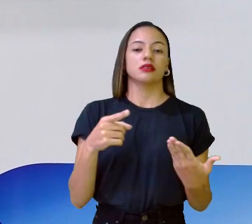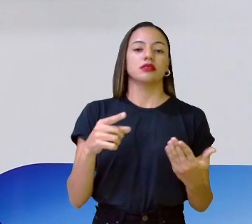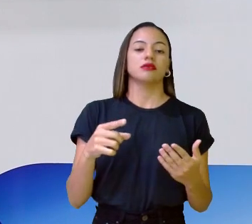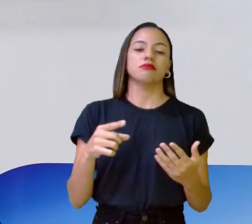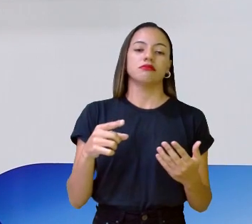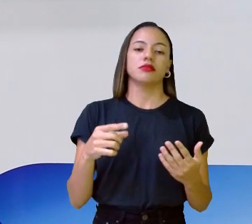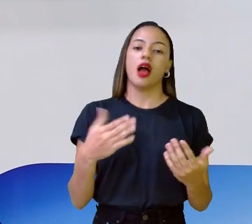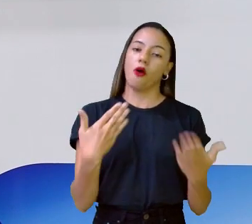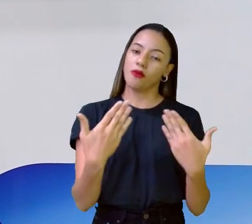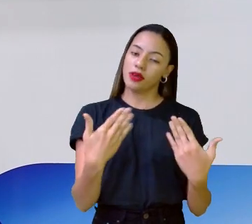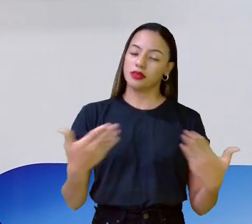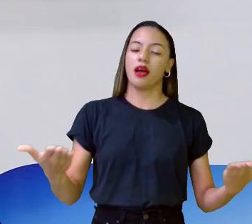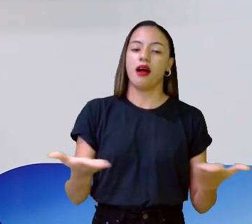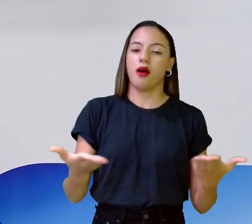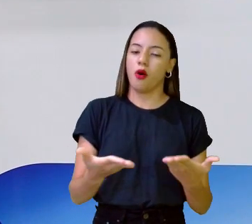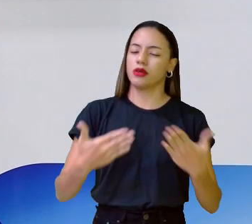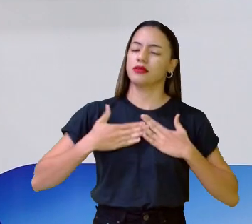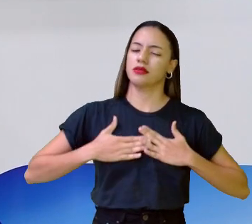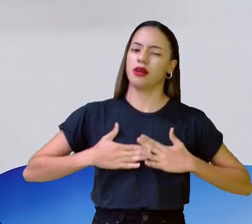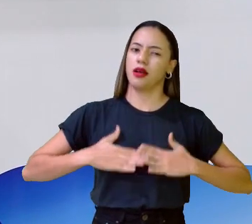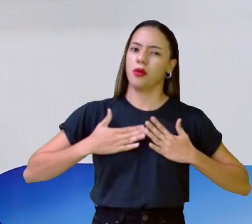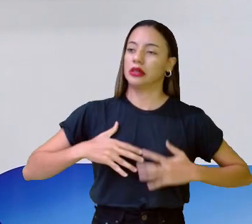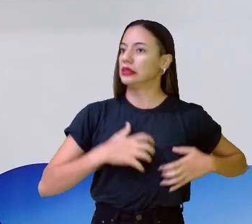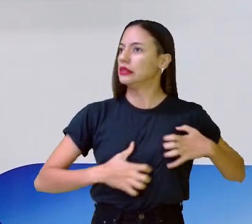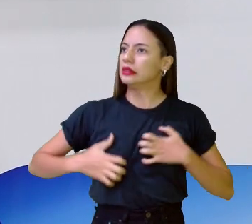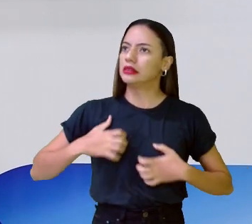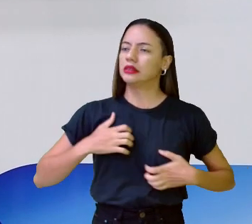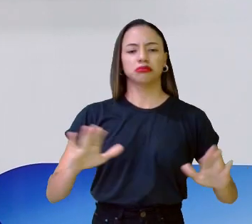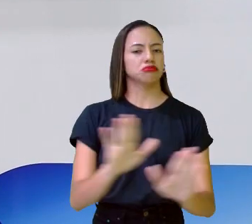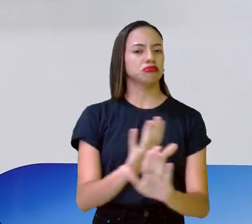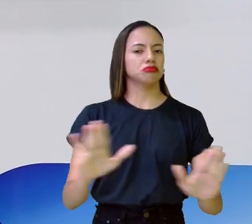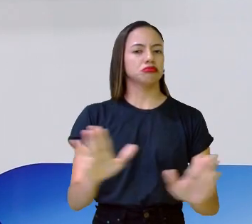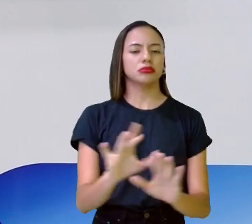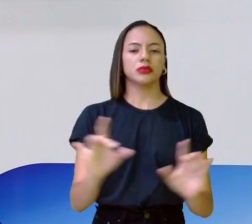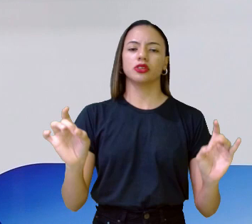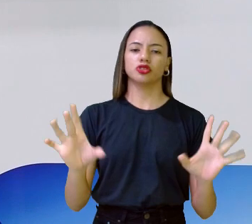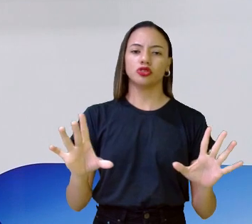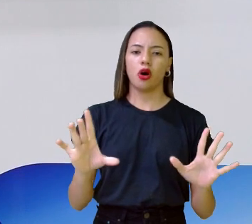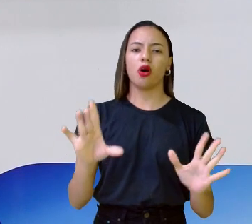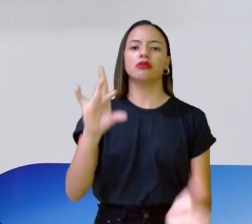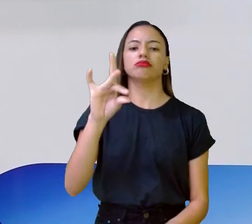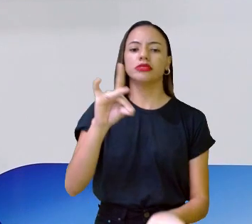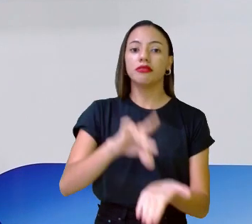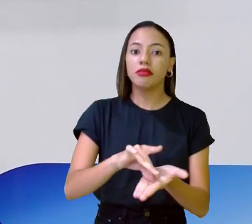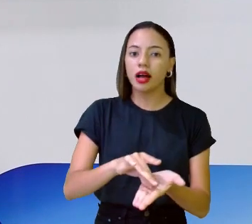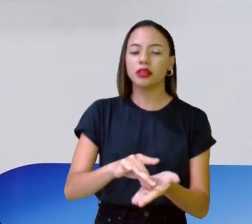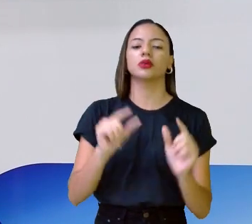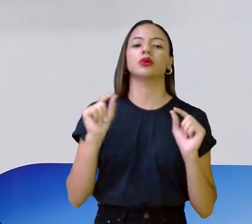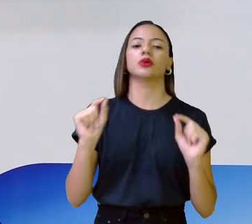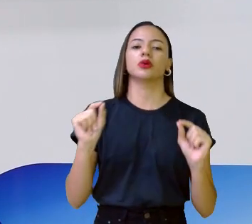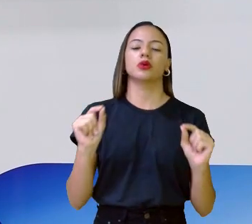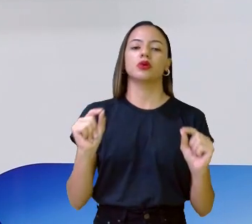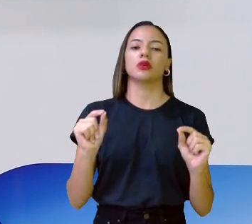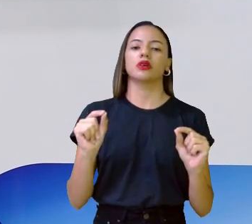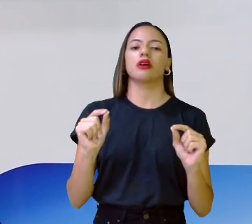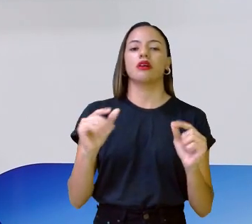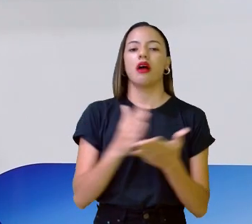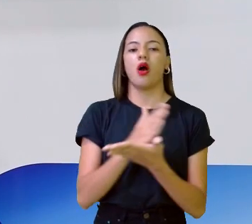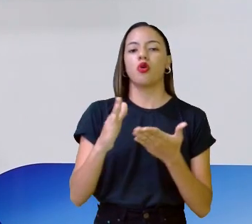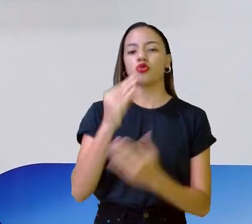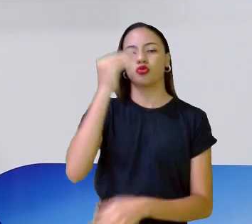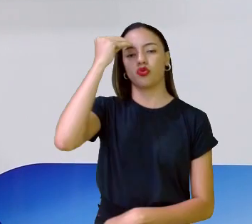conversar com tranquilidade, sem desespero, né? Nós vamos apenas confirmar, não é? Os saberes que